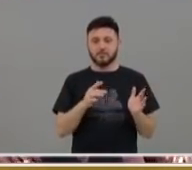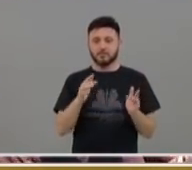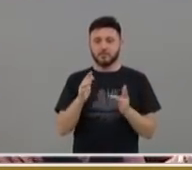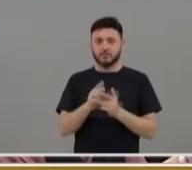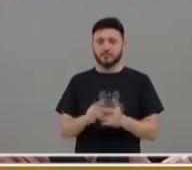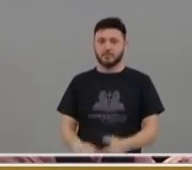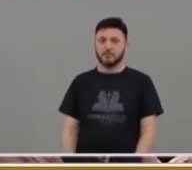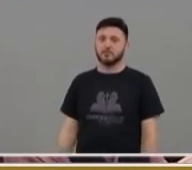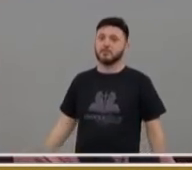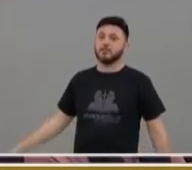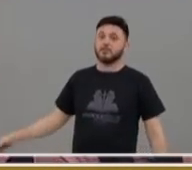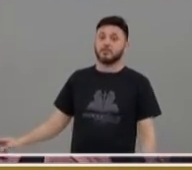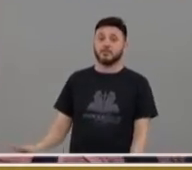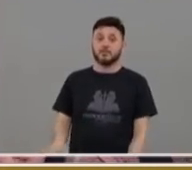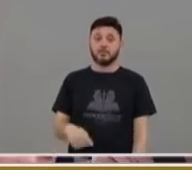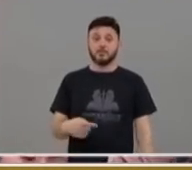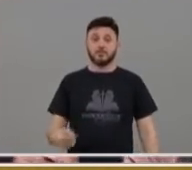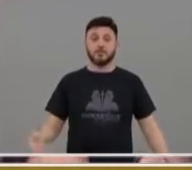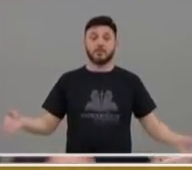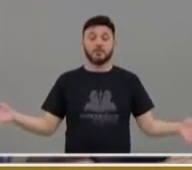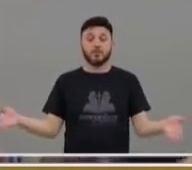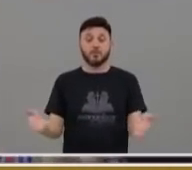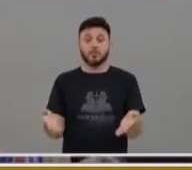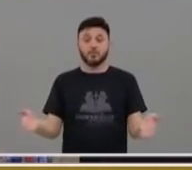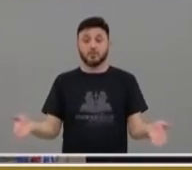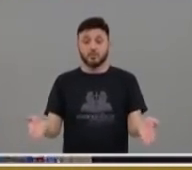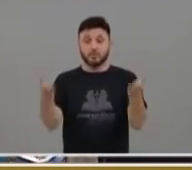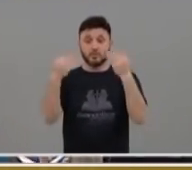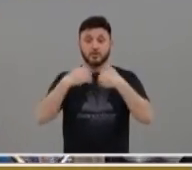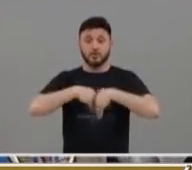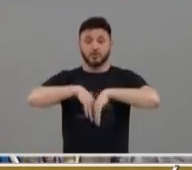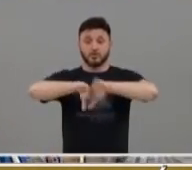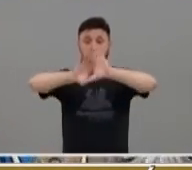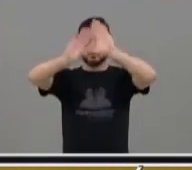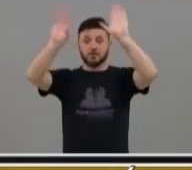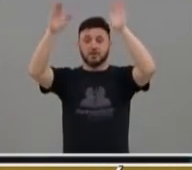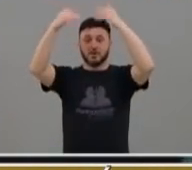Hoje o céu se abre pra